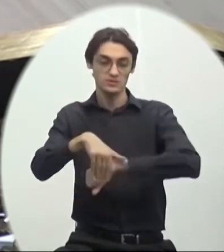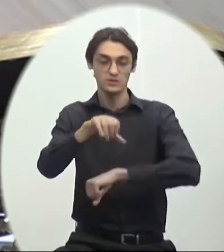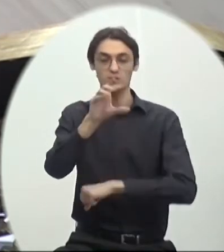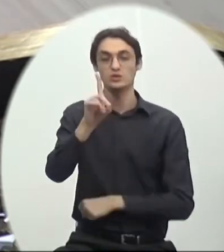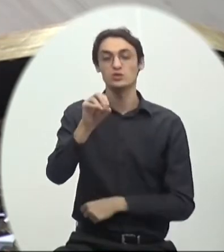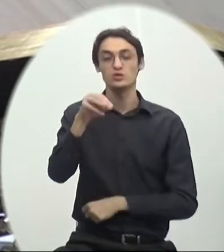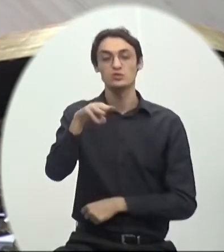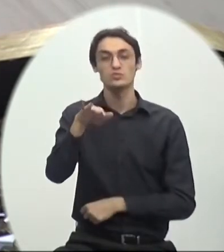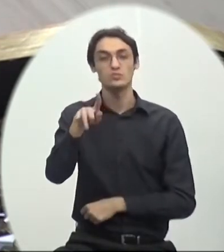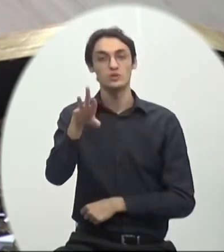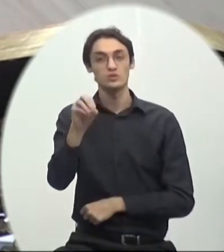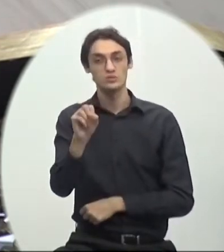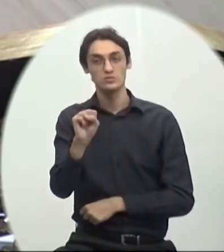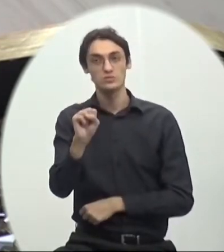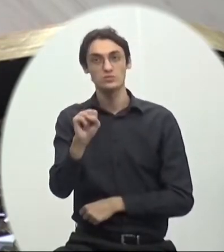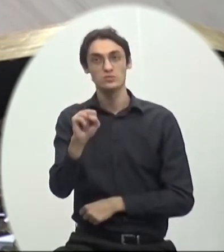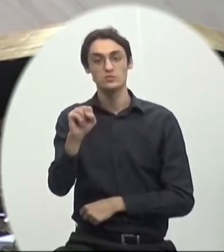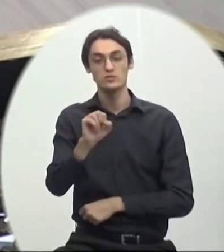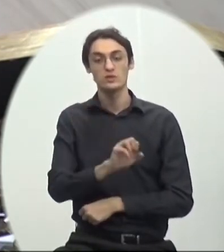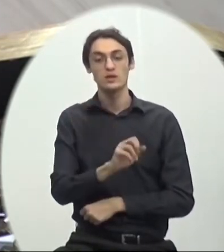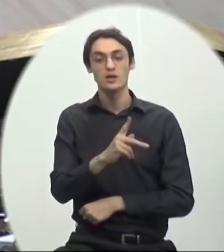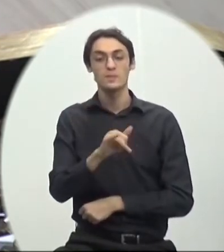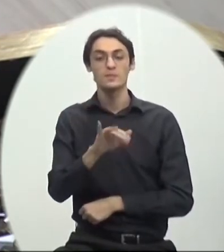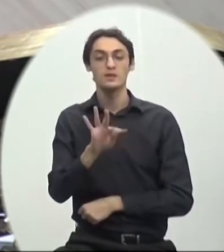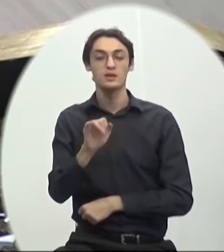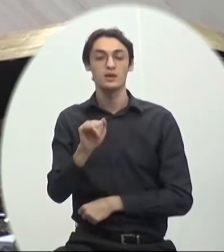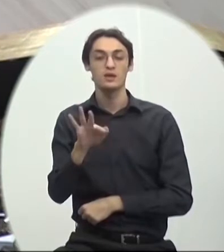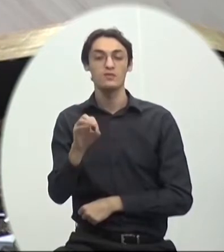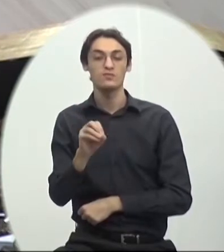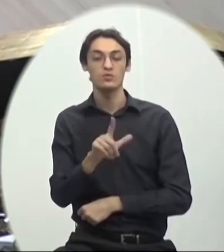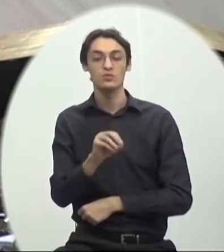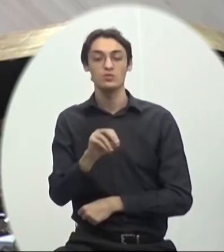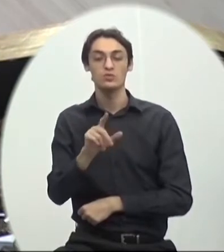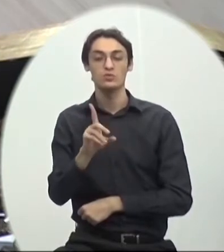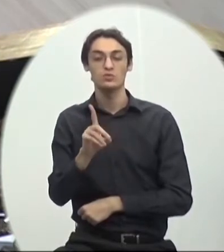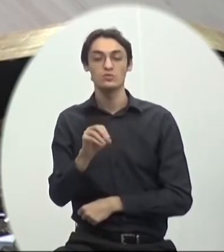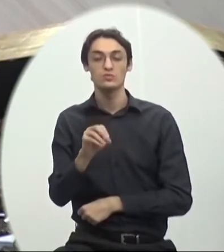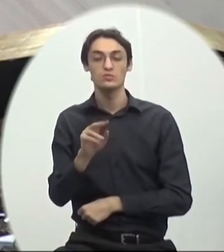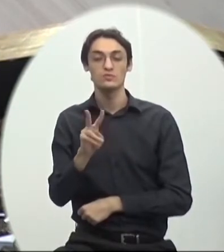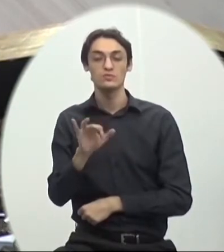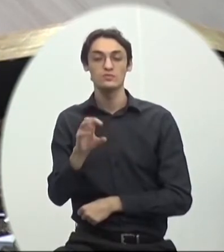Neto, Epitácio Pessoa, Lodovico Mário,